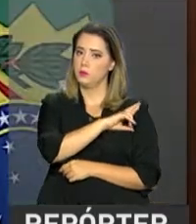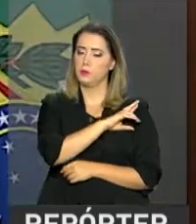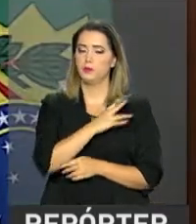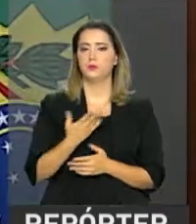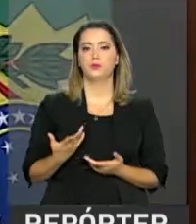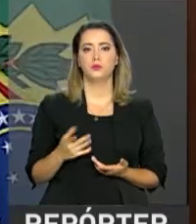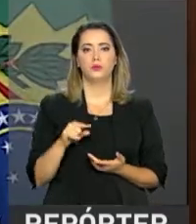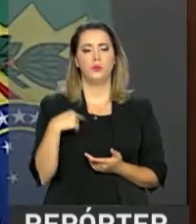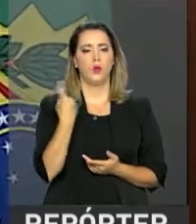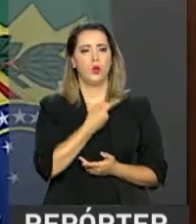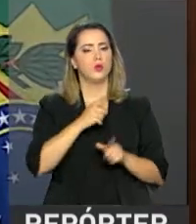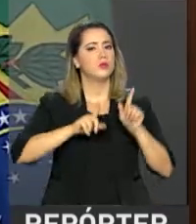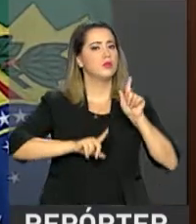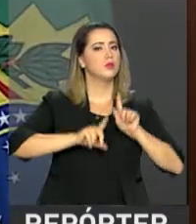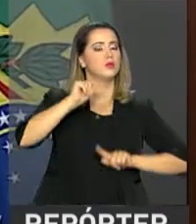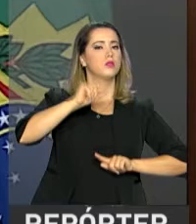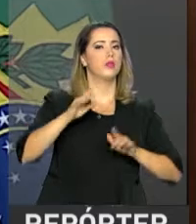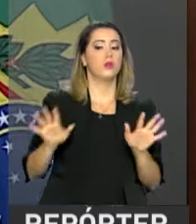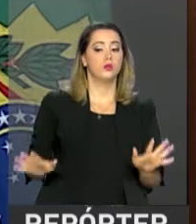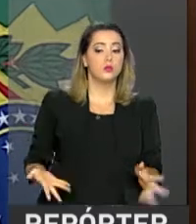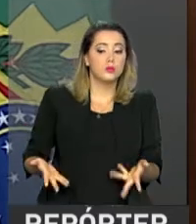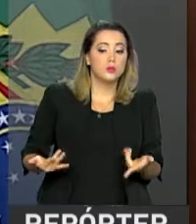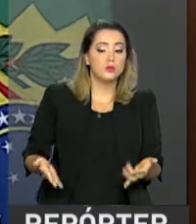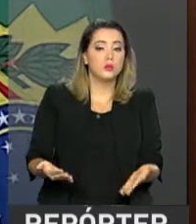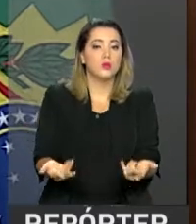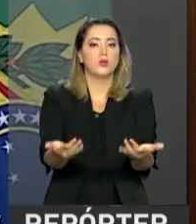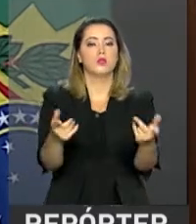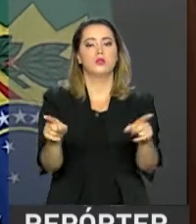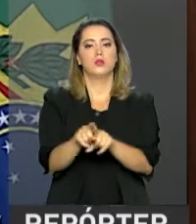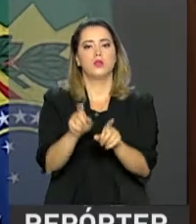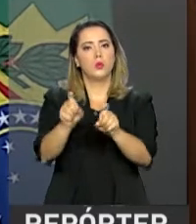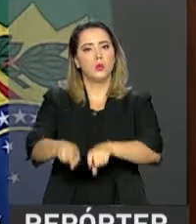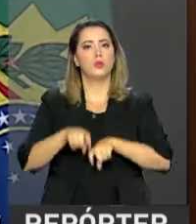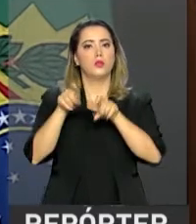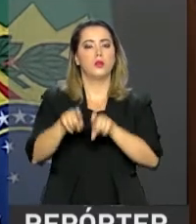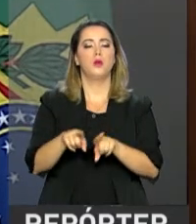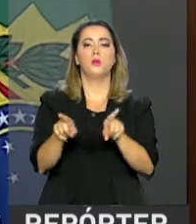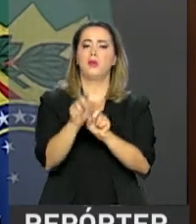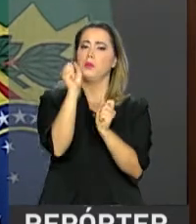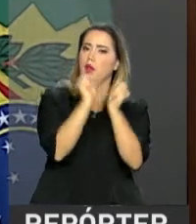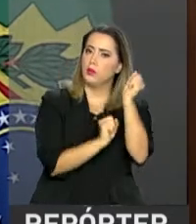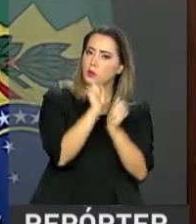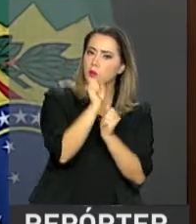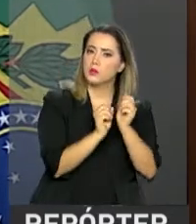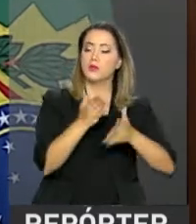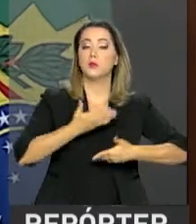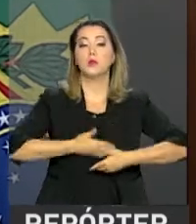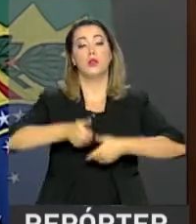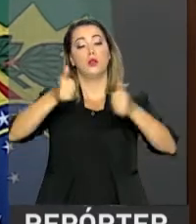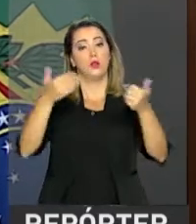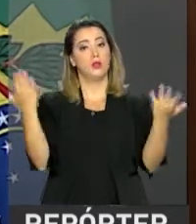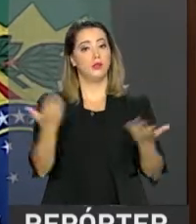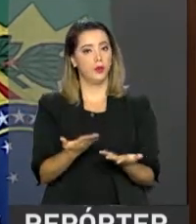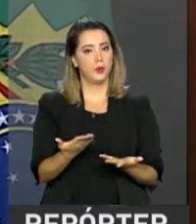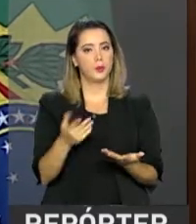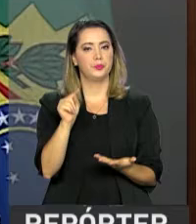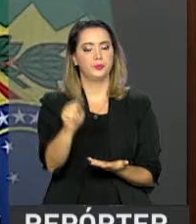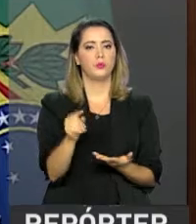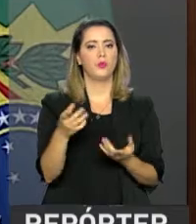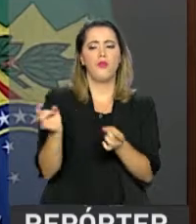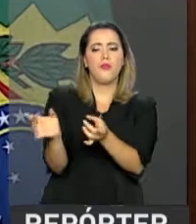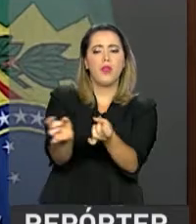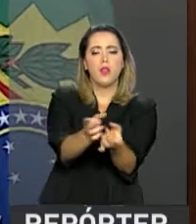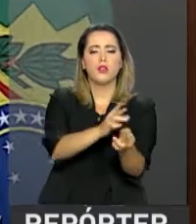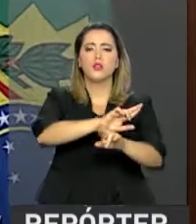batemos recordes de produção no campo ea indústria vem reagindo bem o comércio serviços